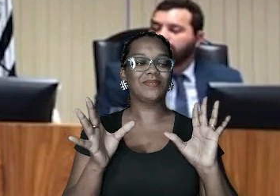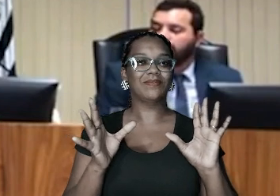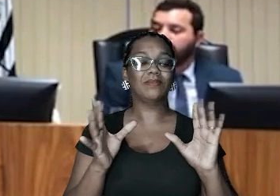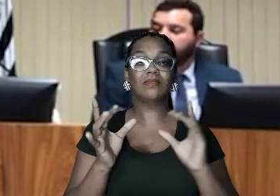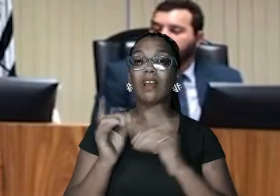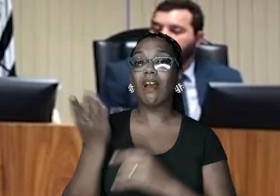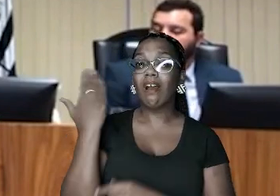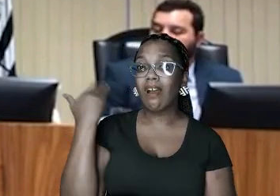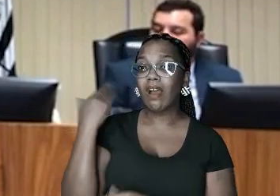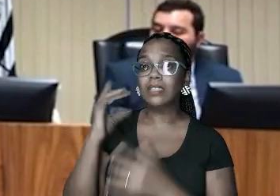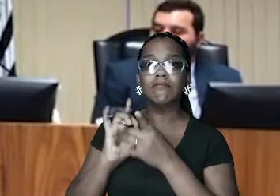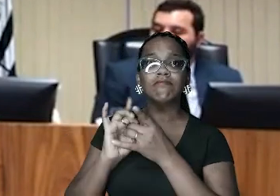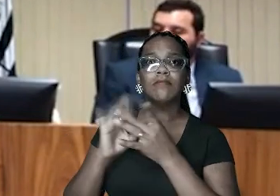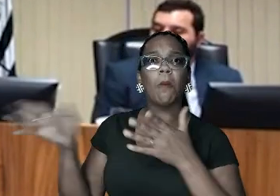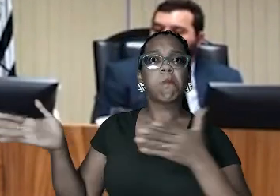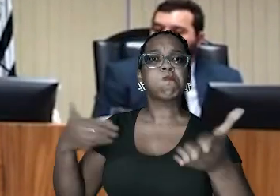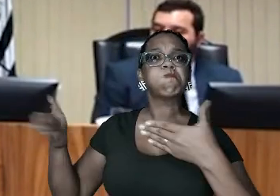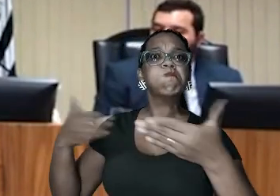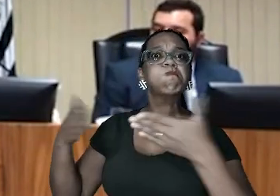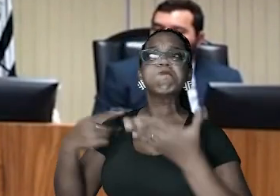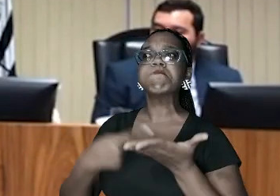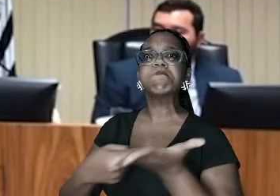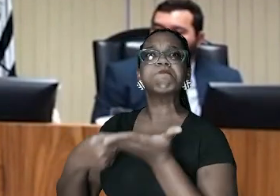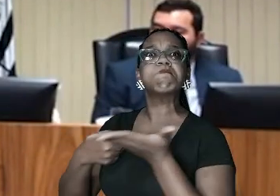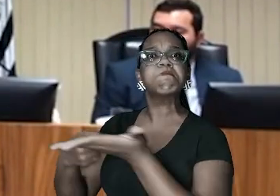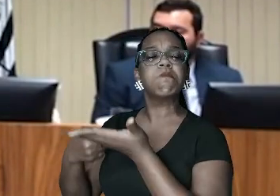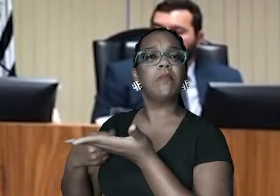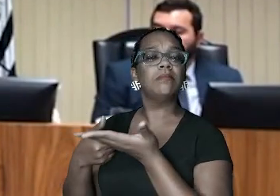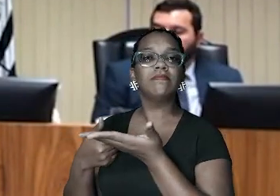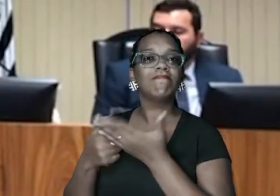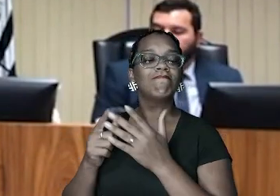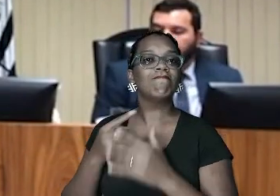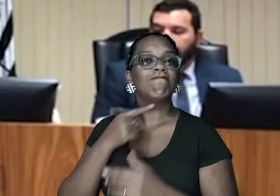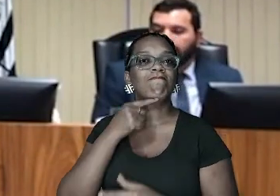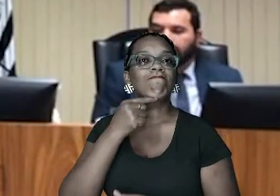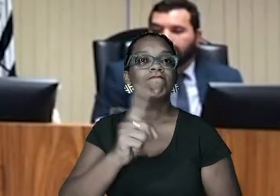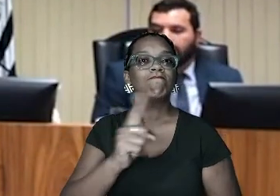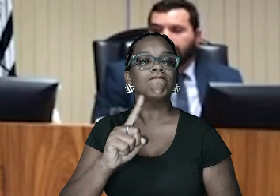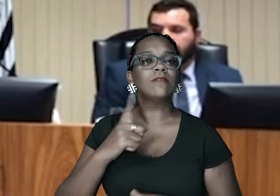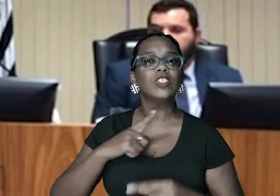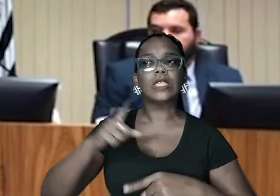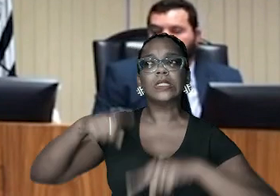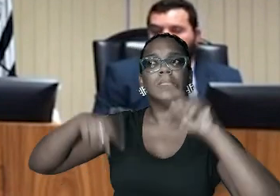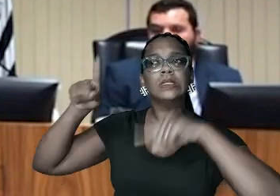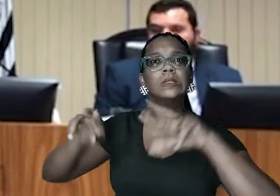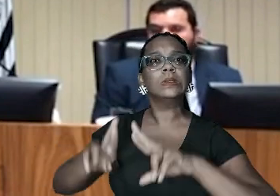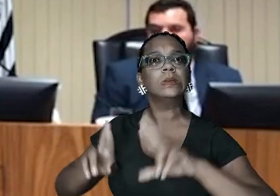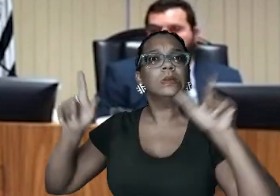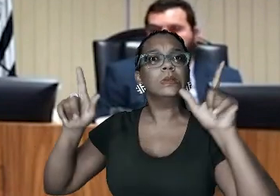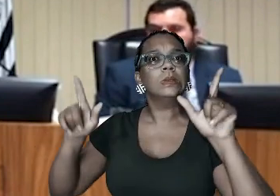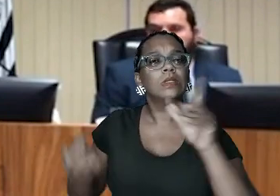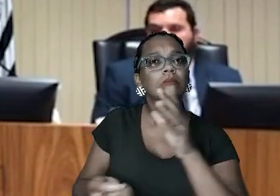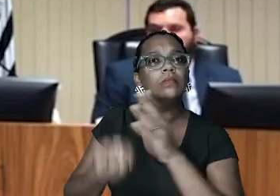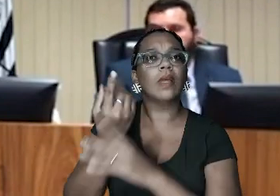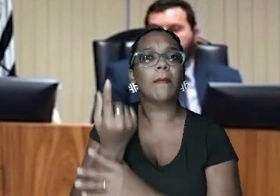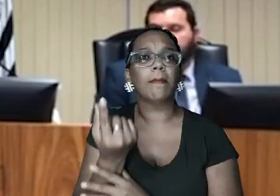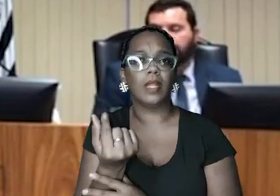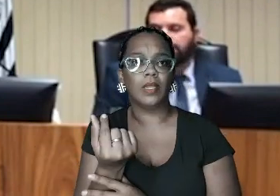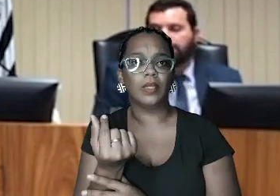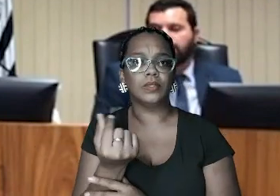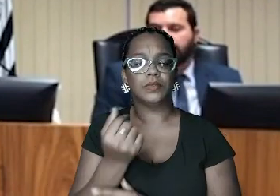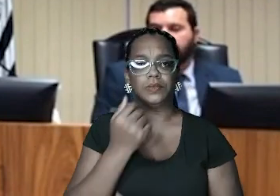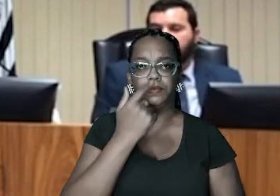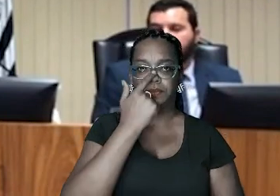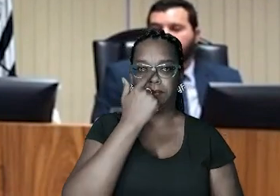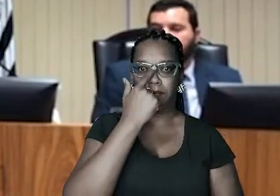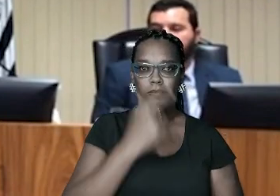práticas que hoje são possíveis não permitiam grandes volumes que hoje são negociados geravam